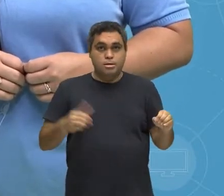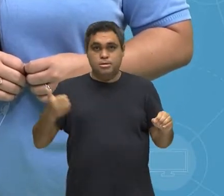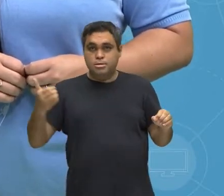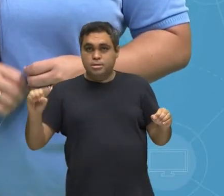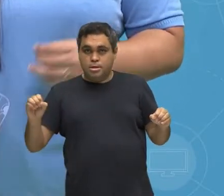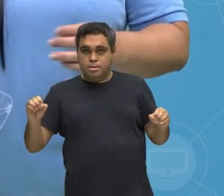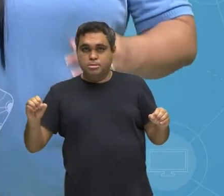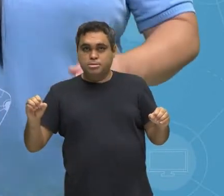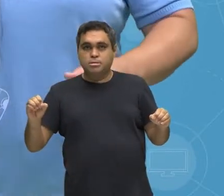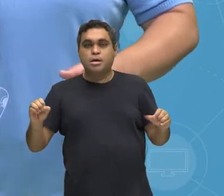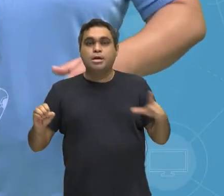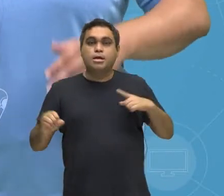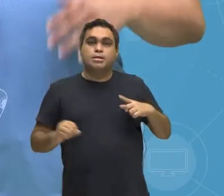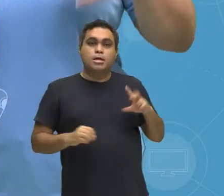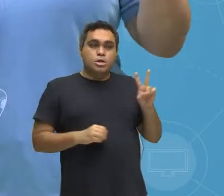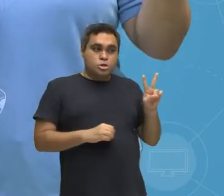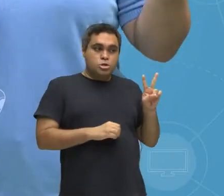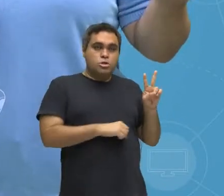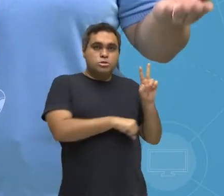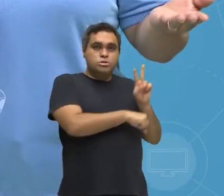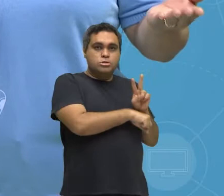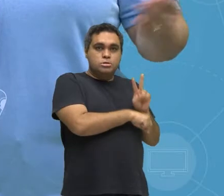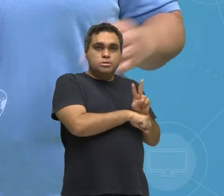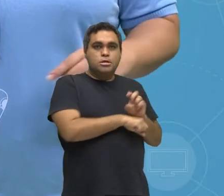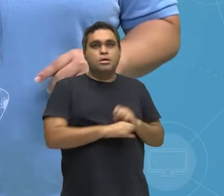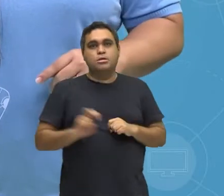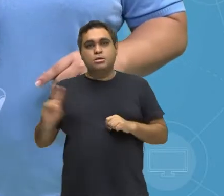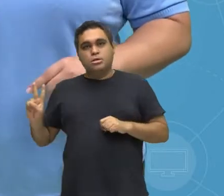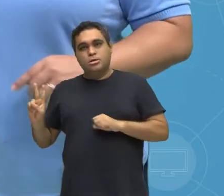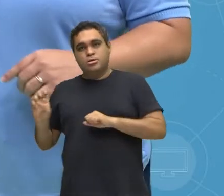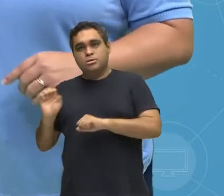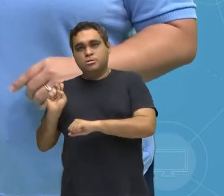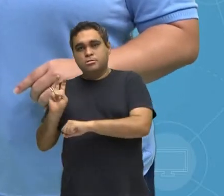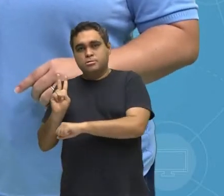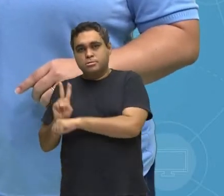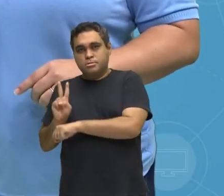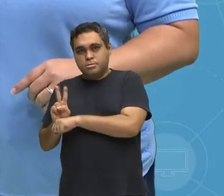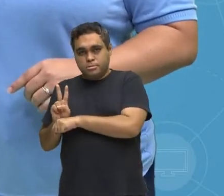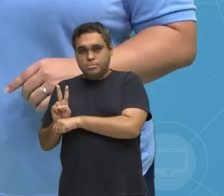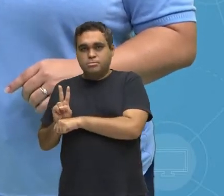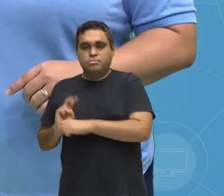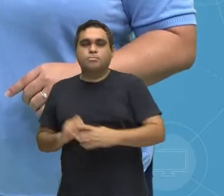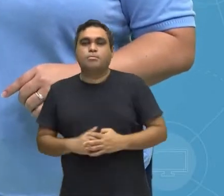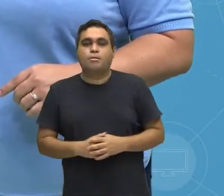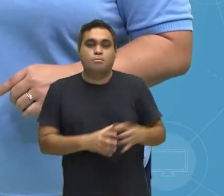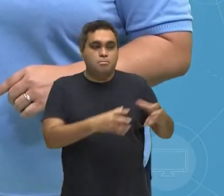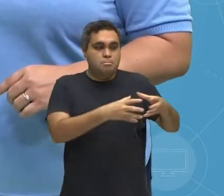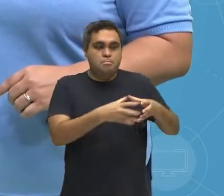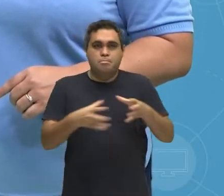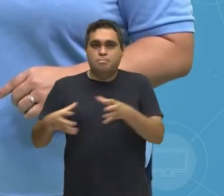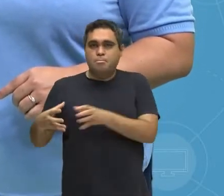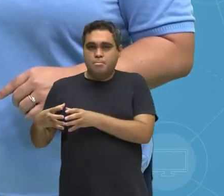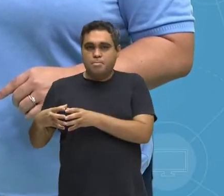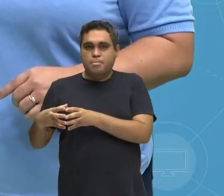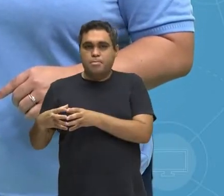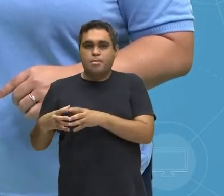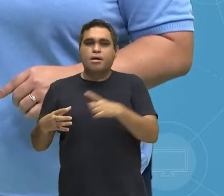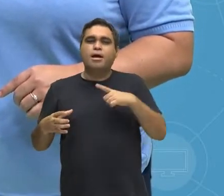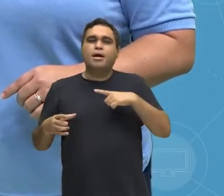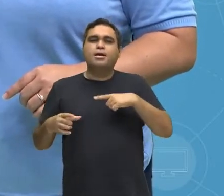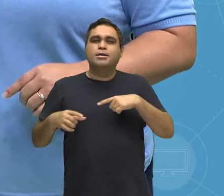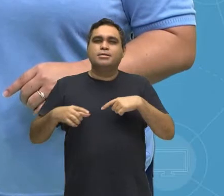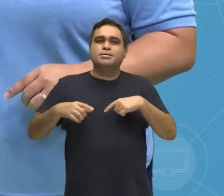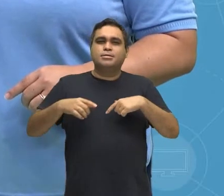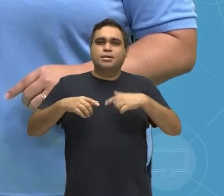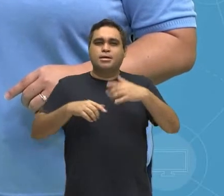2 reservas. Então, fica um time de cada lado com essa sinalização aqui em